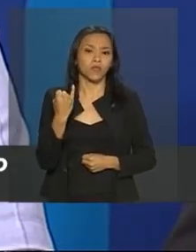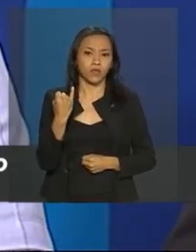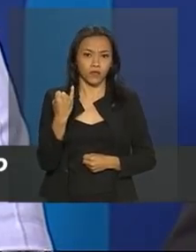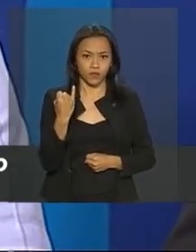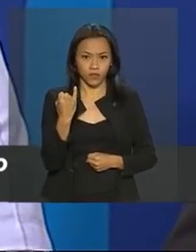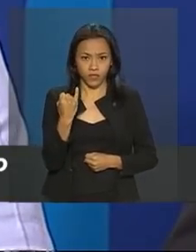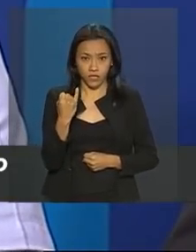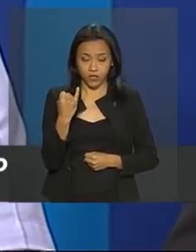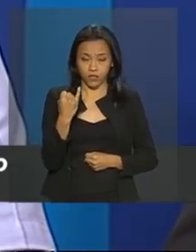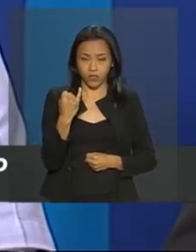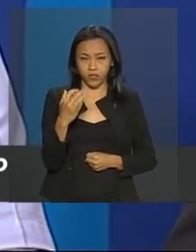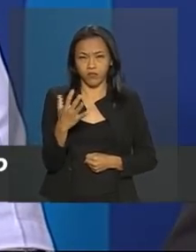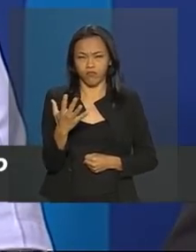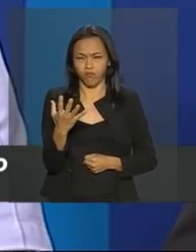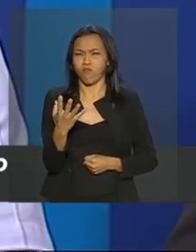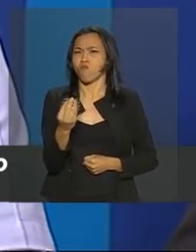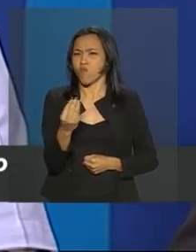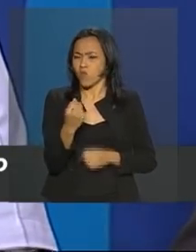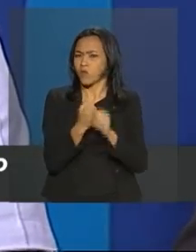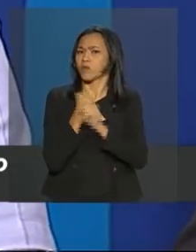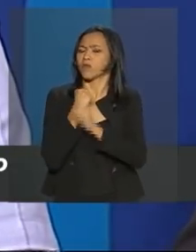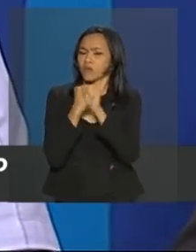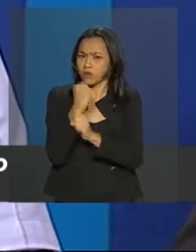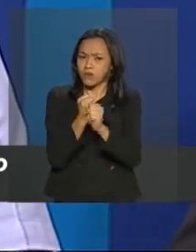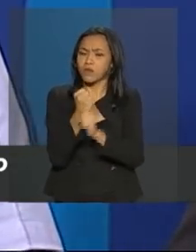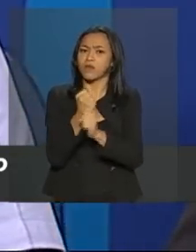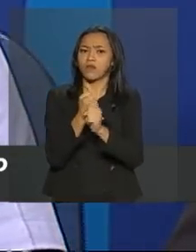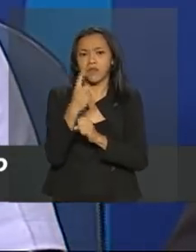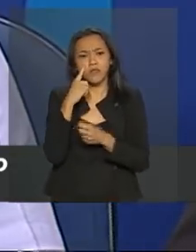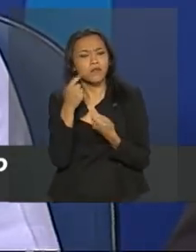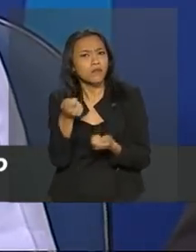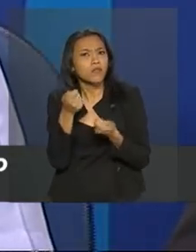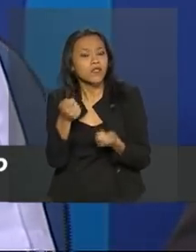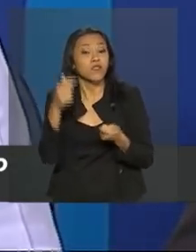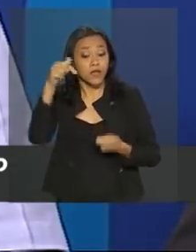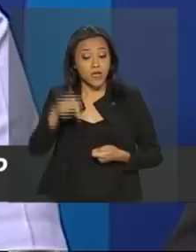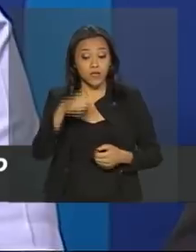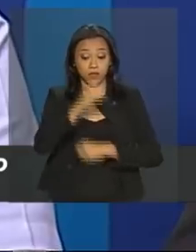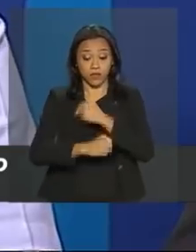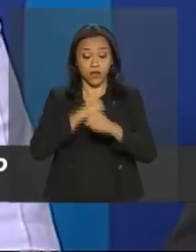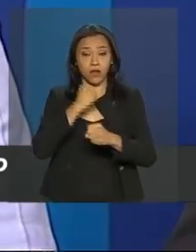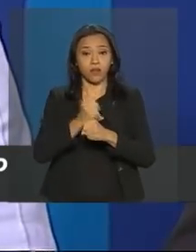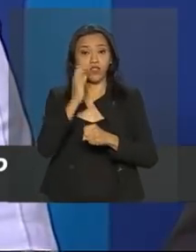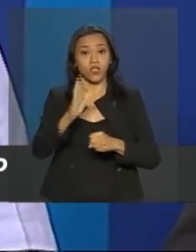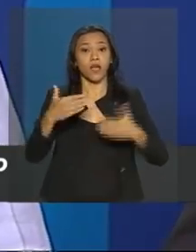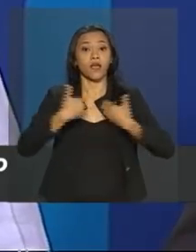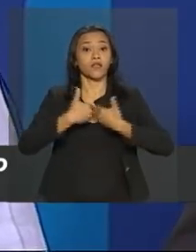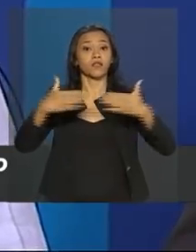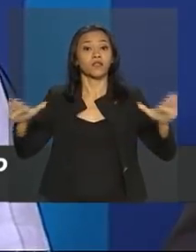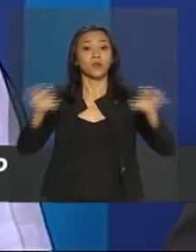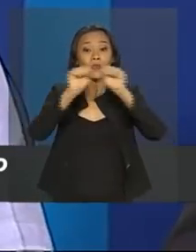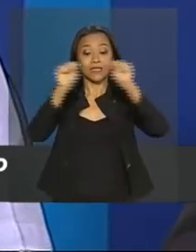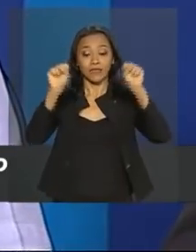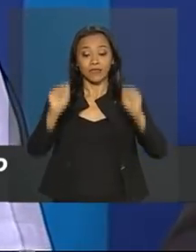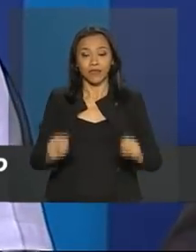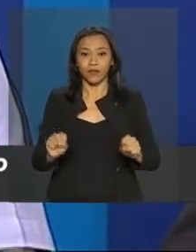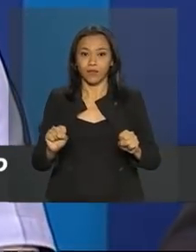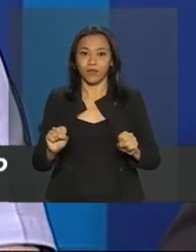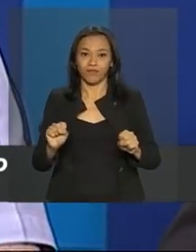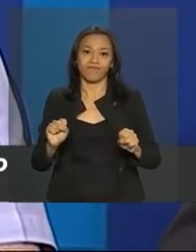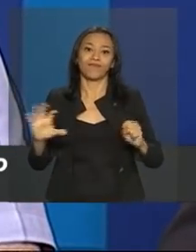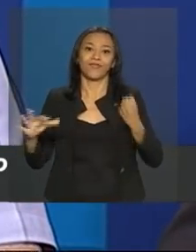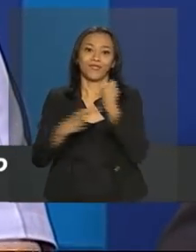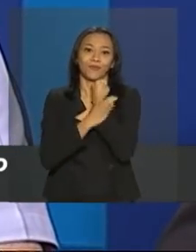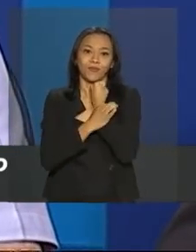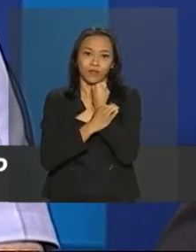depois de muitos anos de tentativa e esse ano foi inaugurado o sistema único de segurança pública e